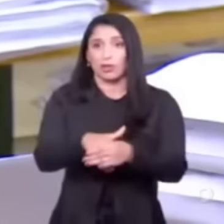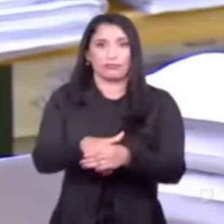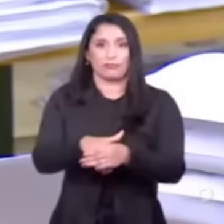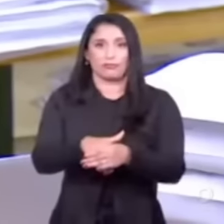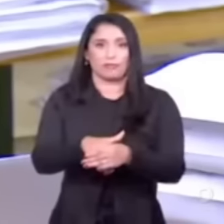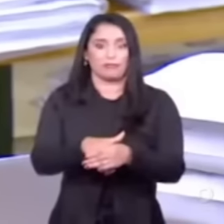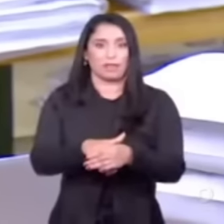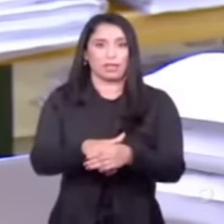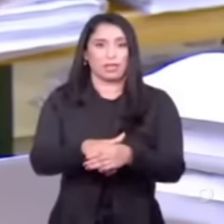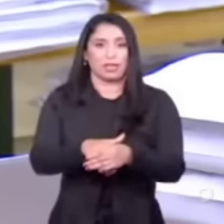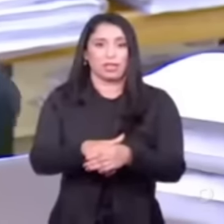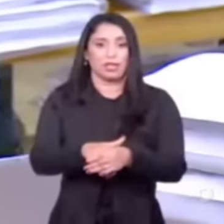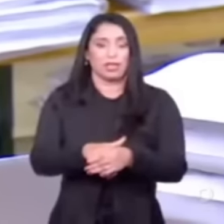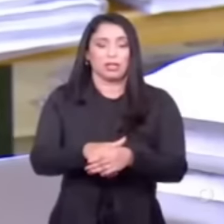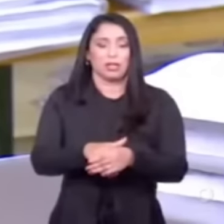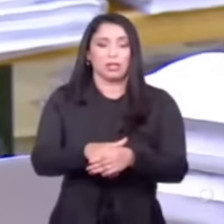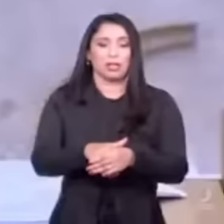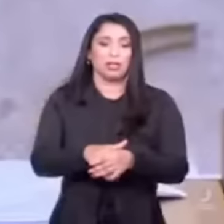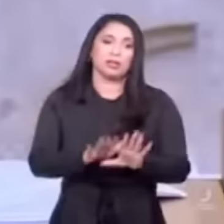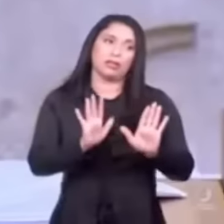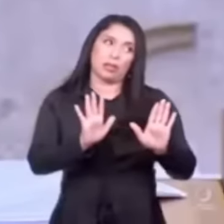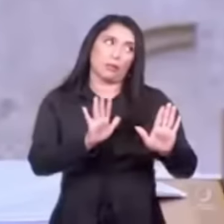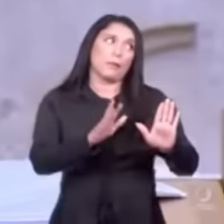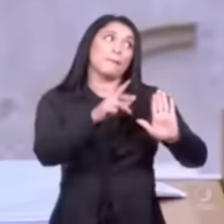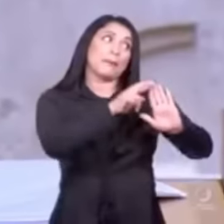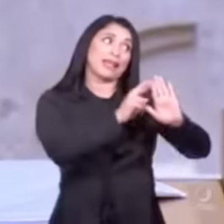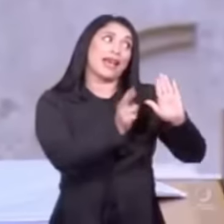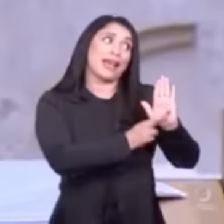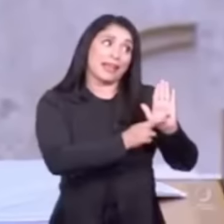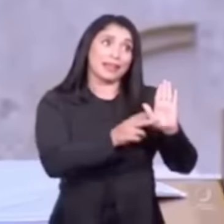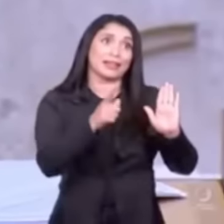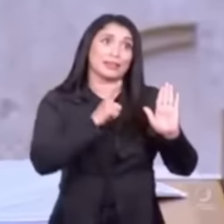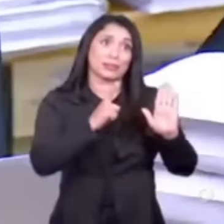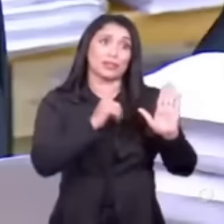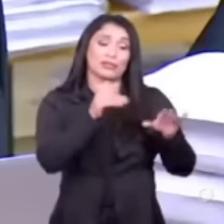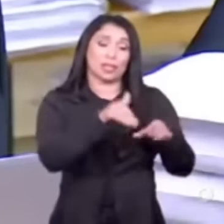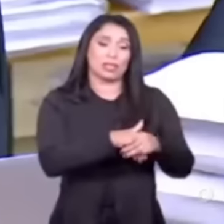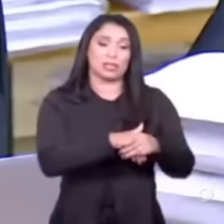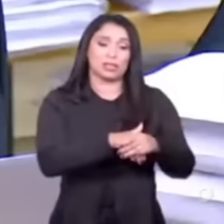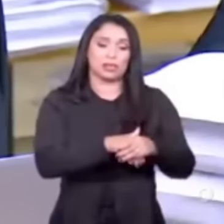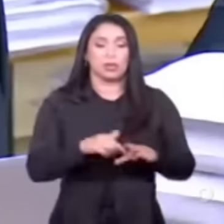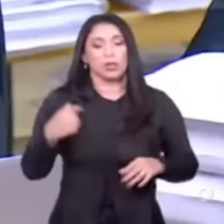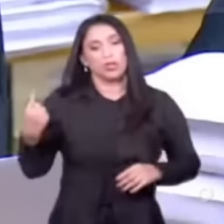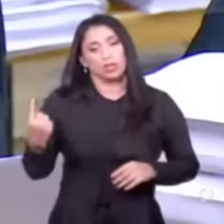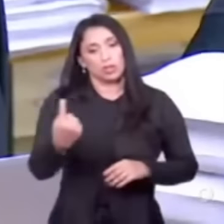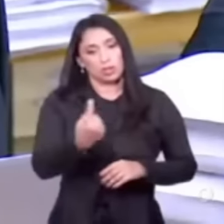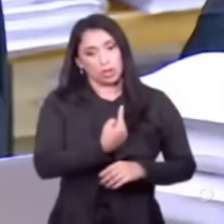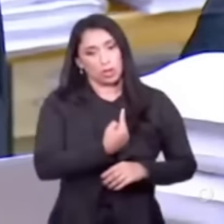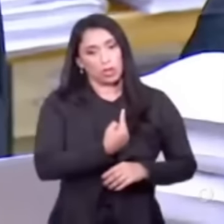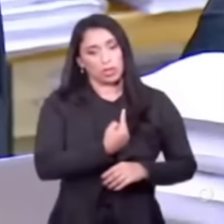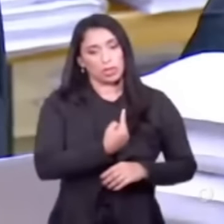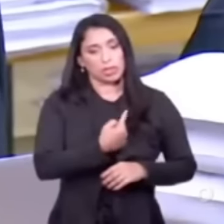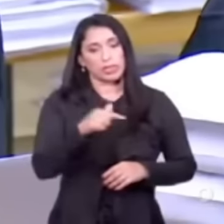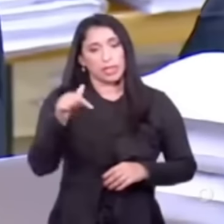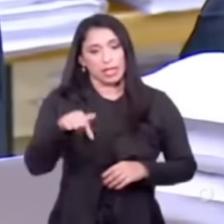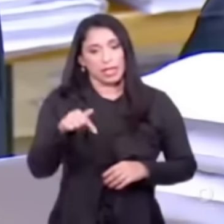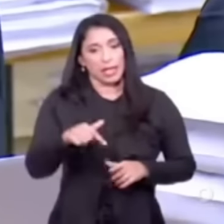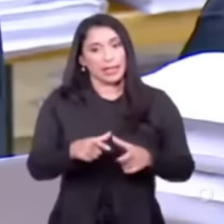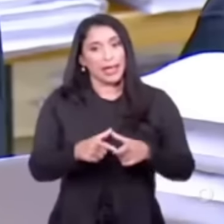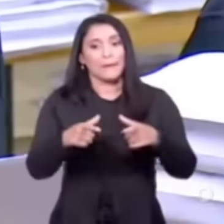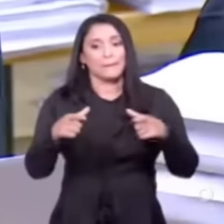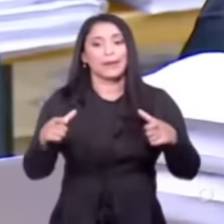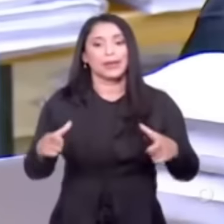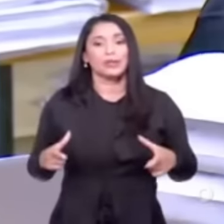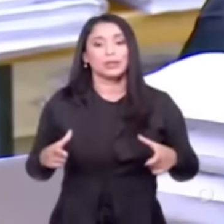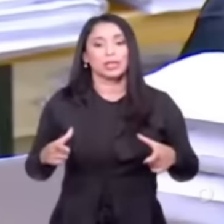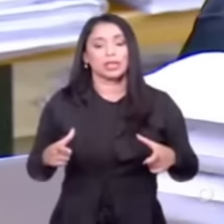foram eleitos. Nós. Que foram eleitos pela regra que No, estava em no, vigor quando teve a perdão, eleição. presidente, nós todos aqui, por maioria,